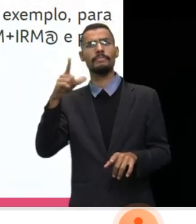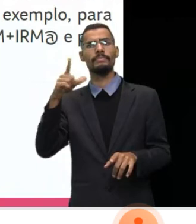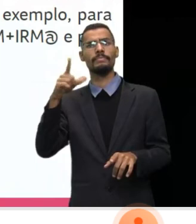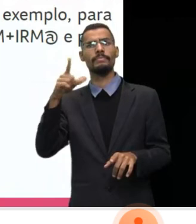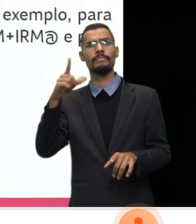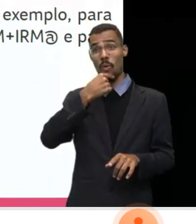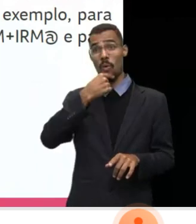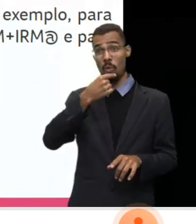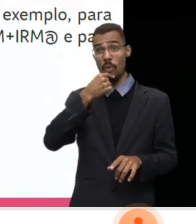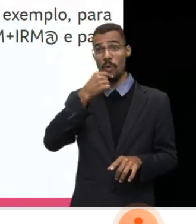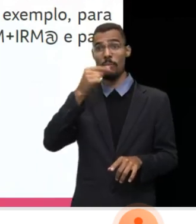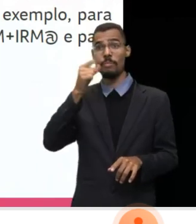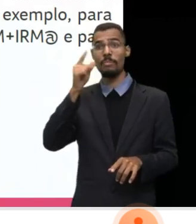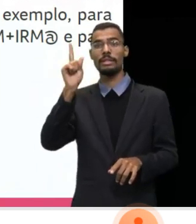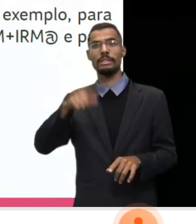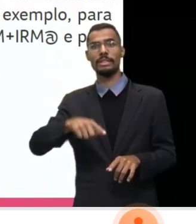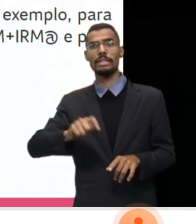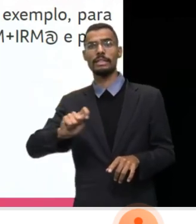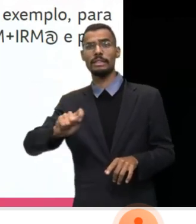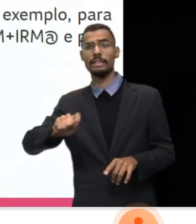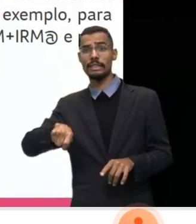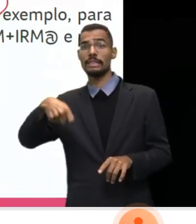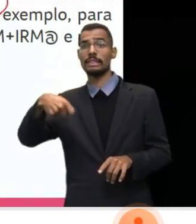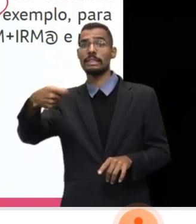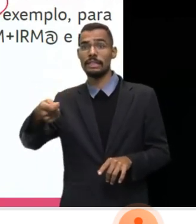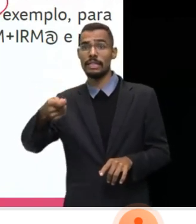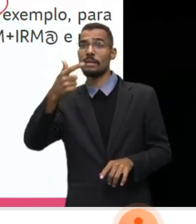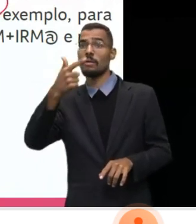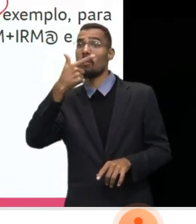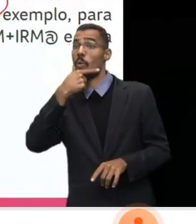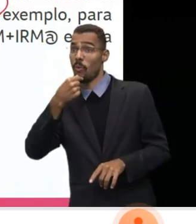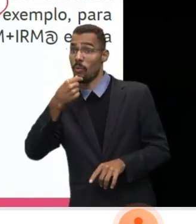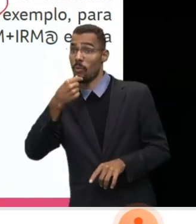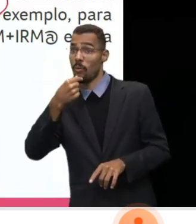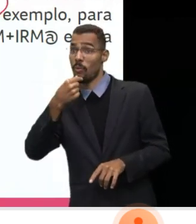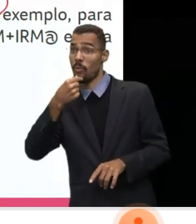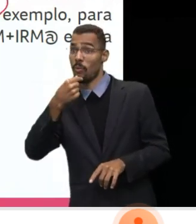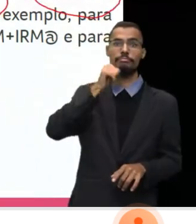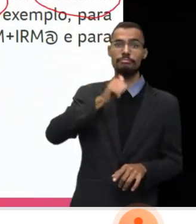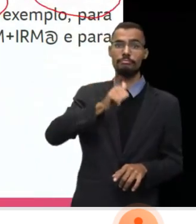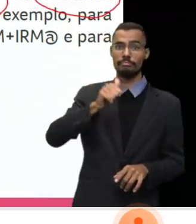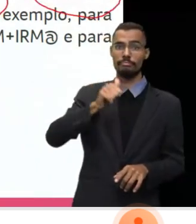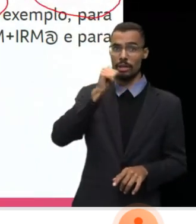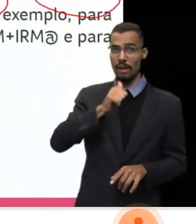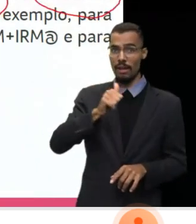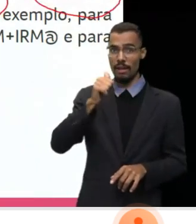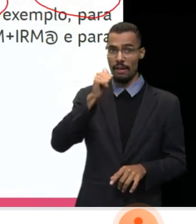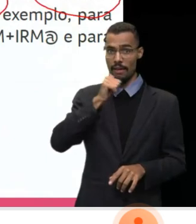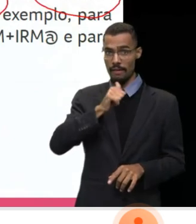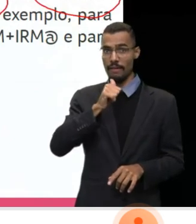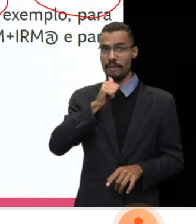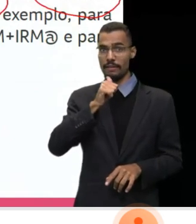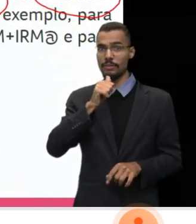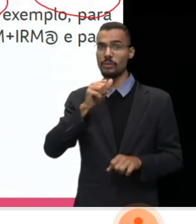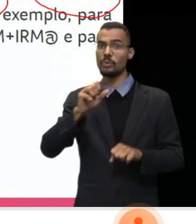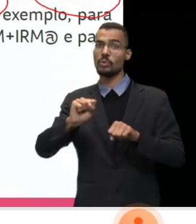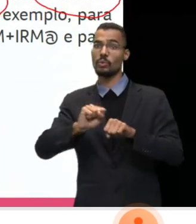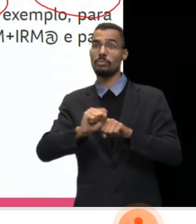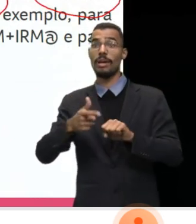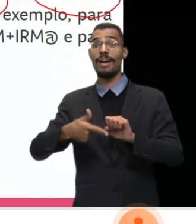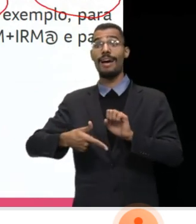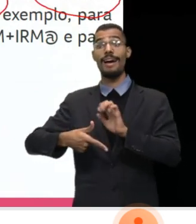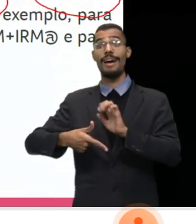acréscimo do sinal, então, homem ou mulher, certo?